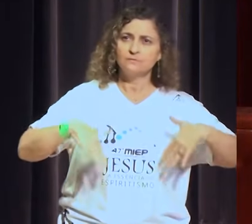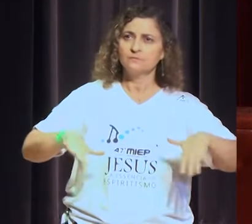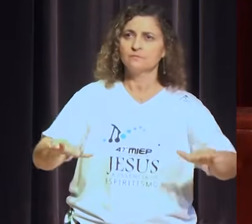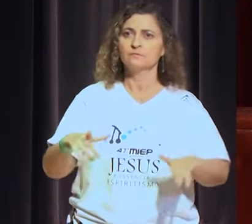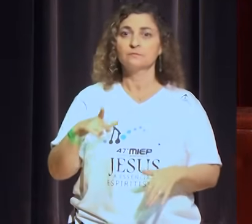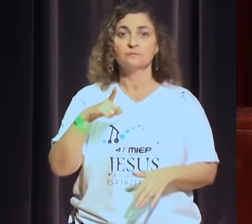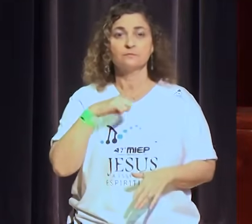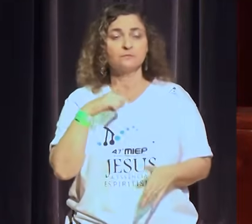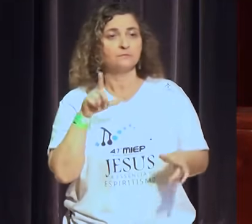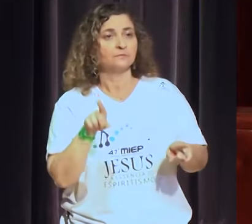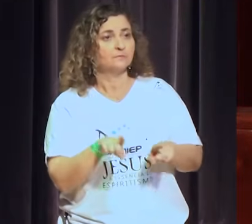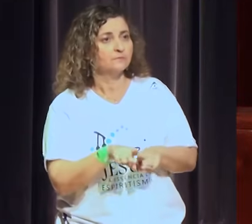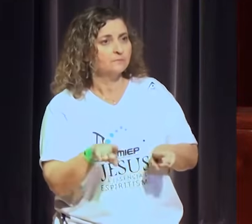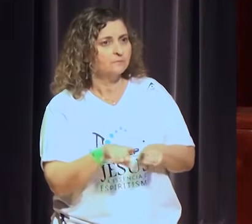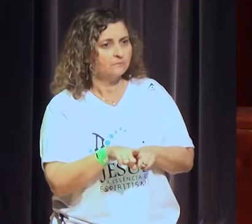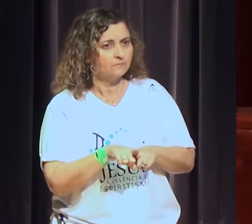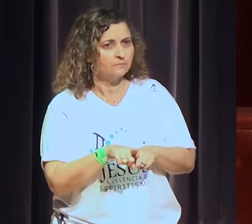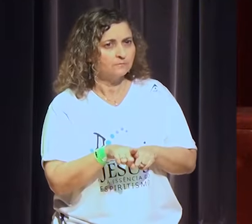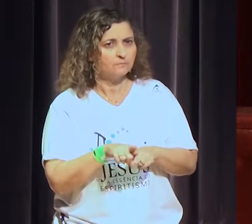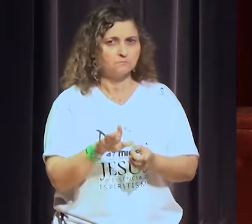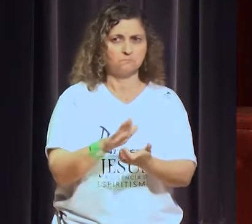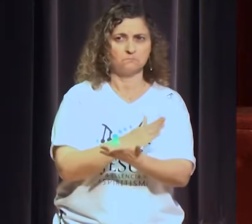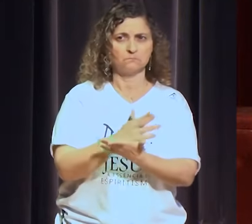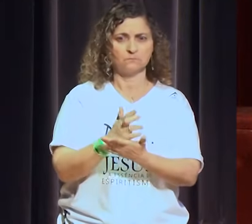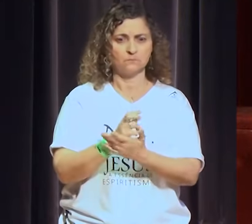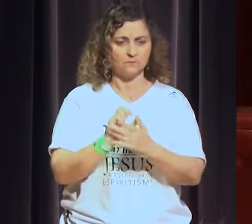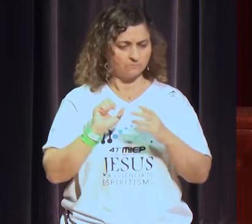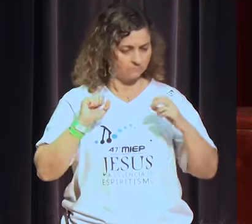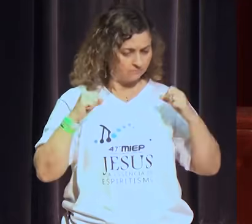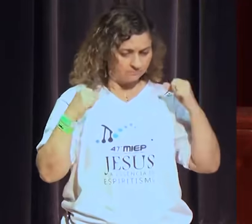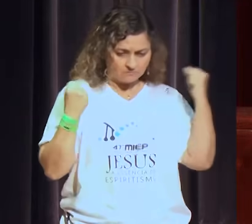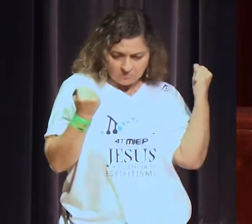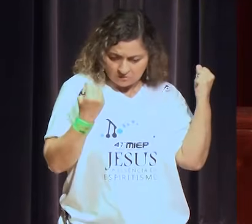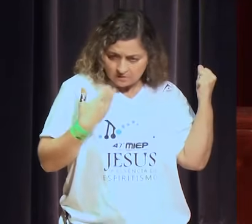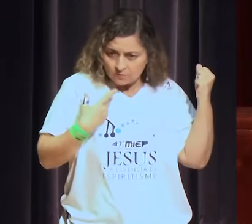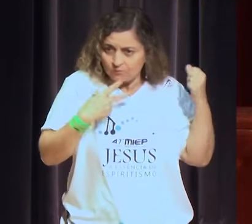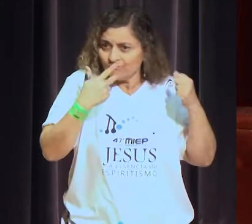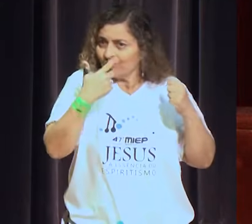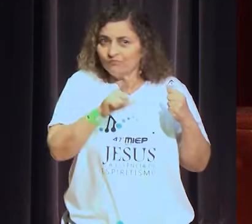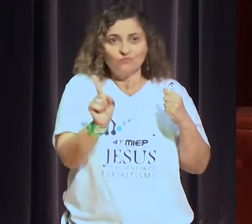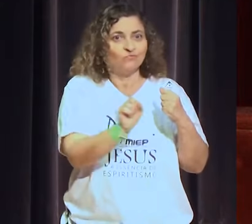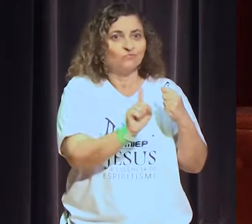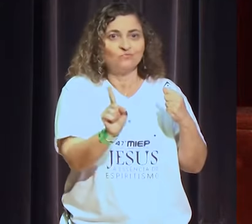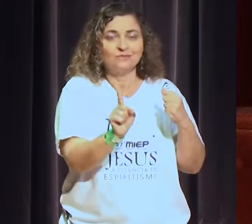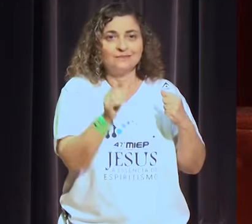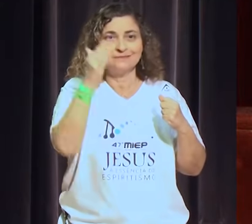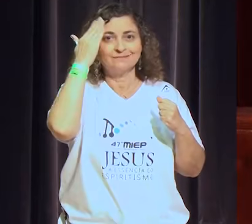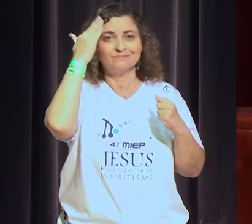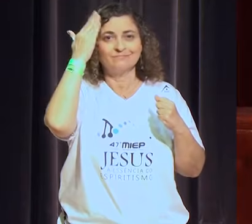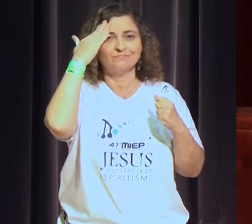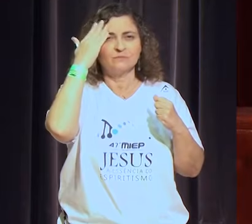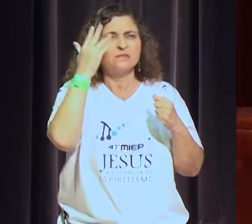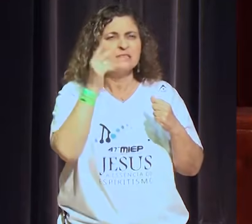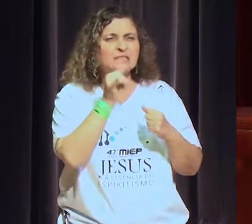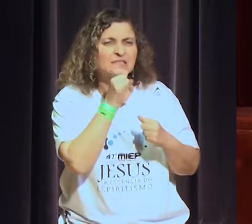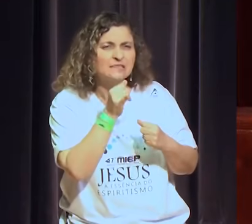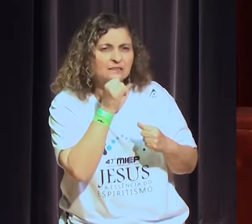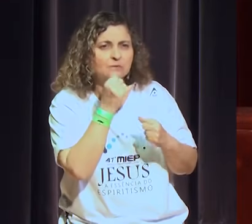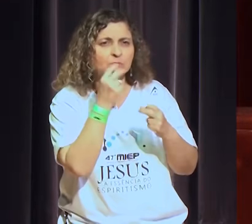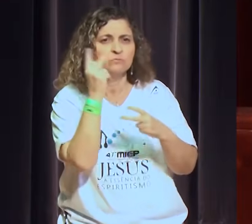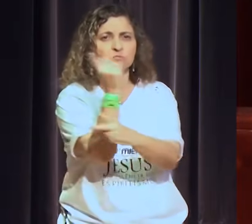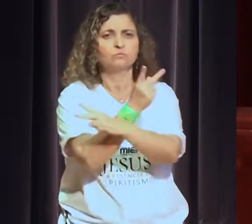mas existem forças imponderáveis que ele não é capaz de explicar. Por exemplo, o vento.